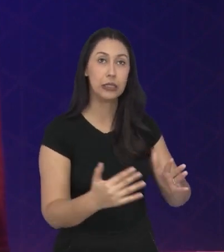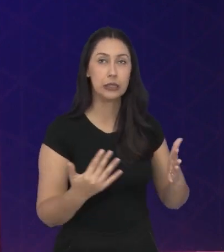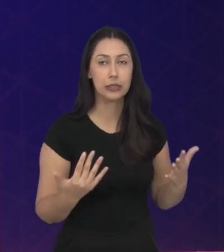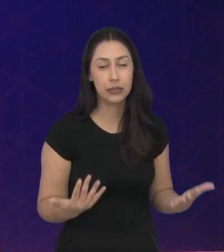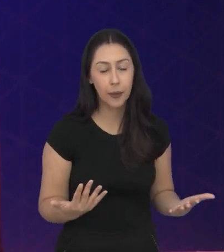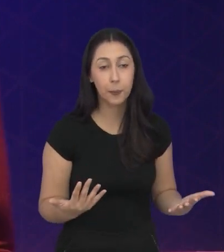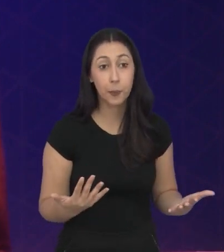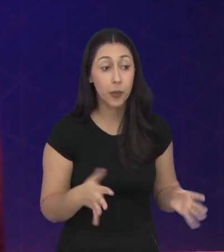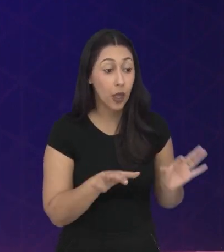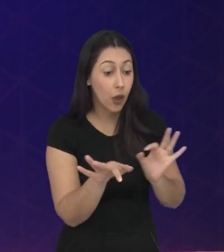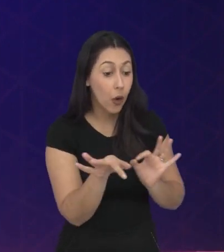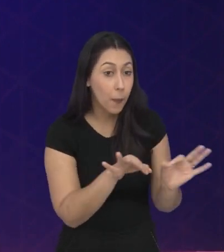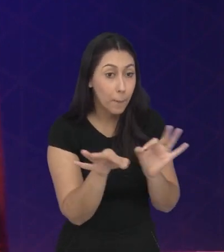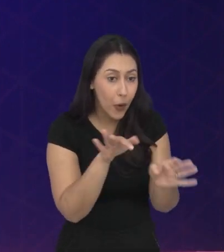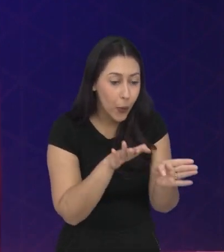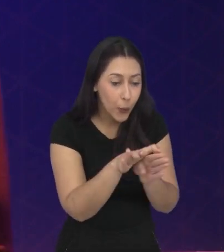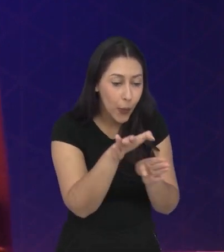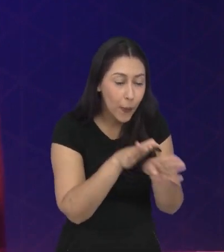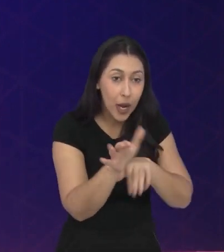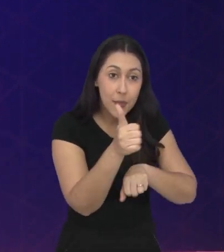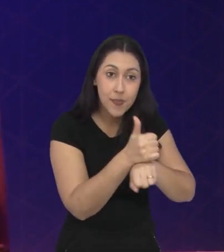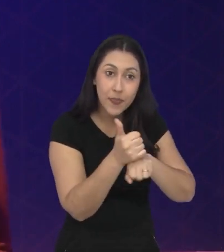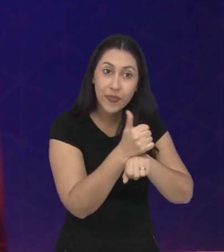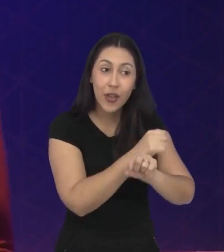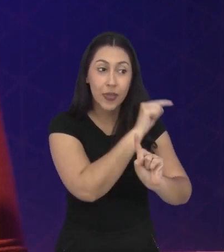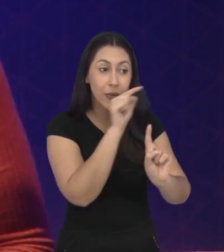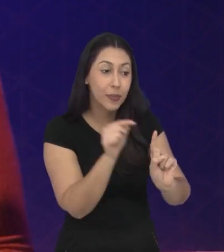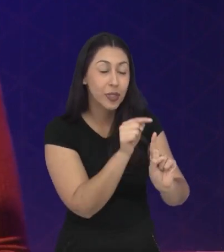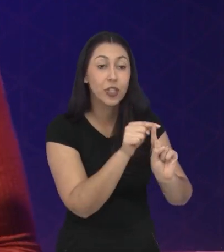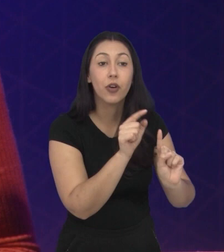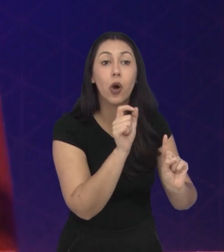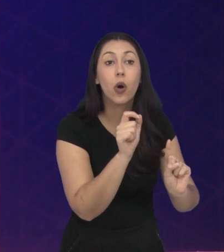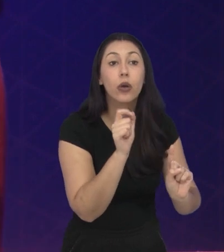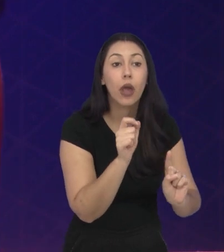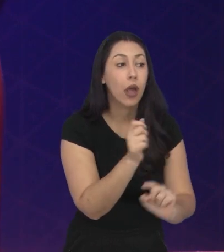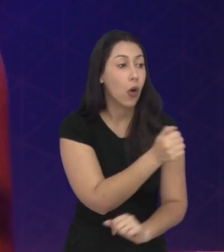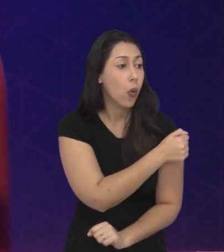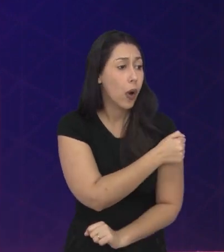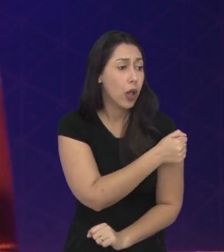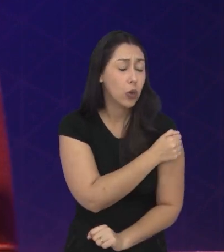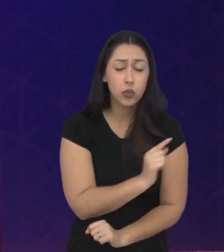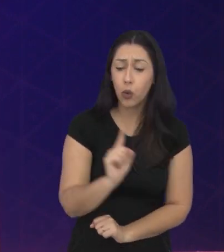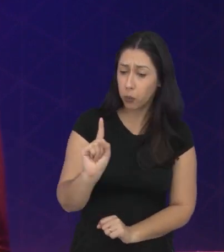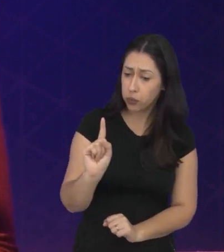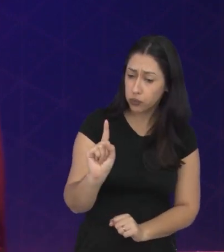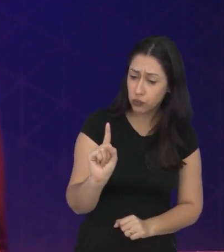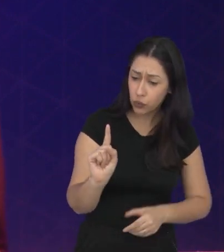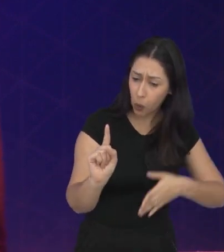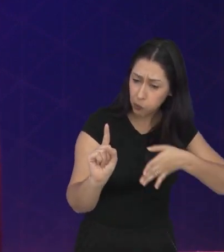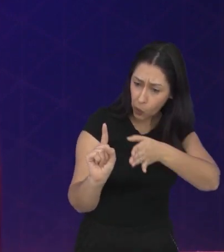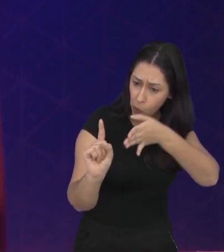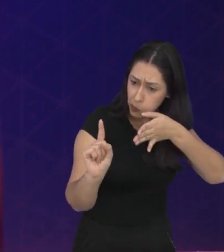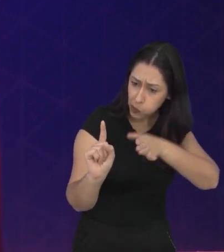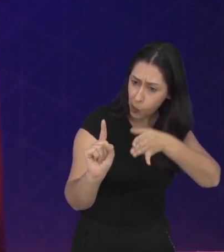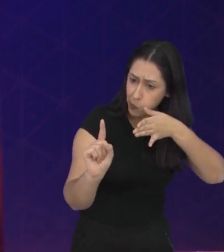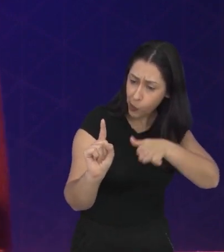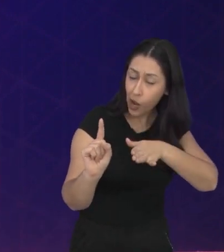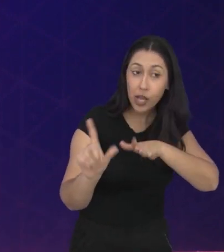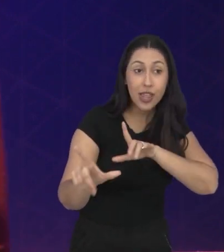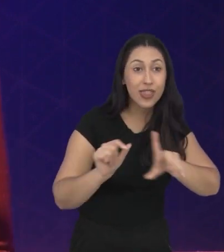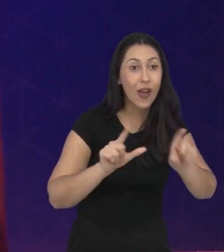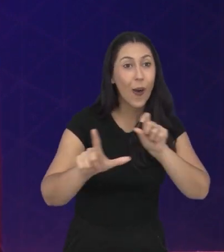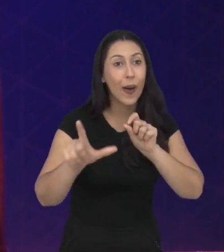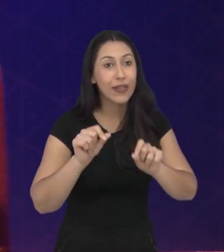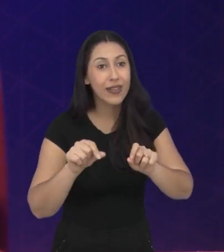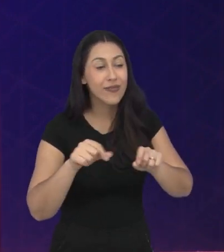momento. Então, esse programa, né, de orientação profissional terá como objetivo orientar o aluno na busca da profissão de interesse no mercado